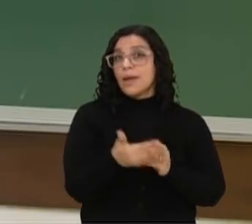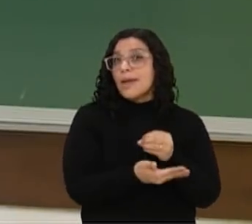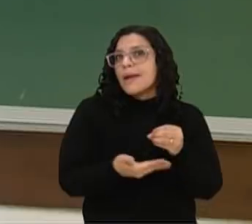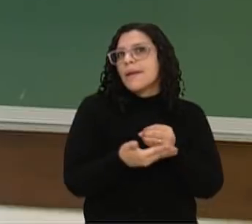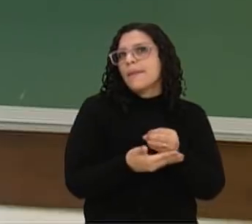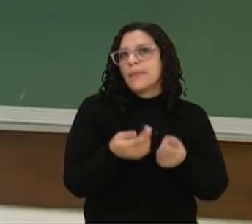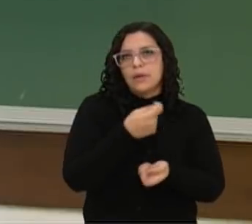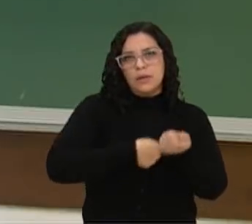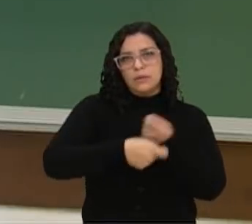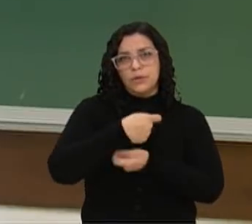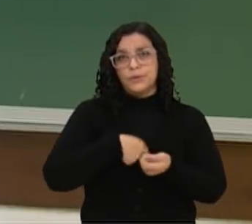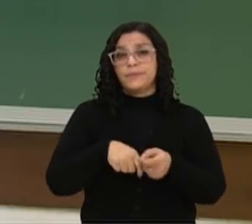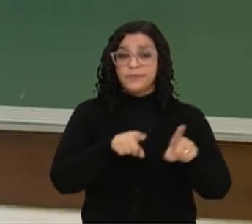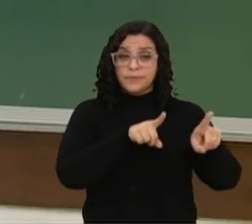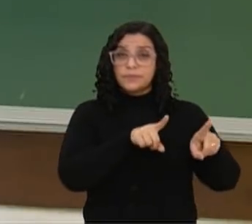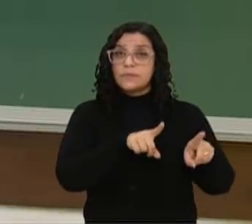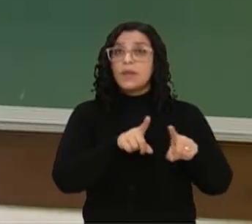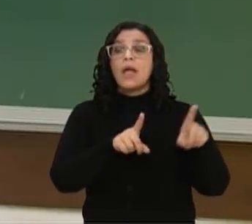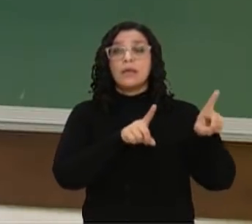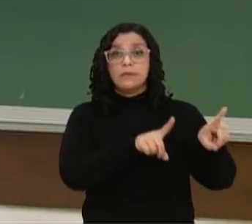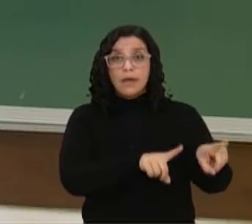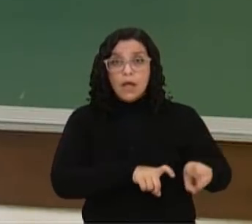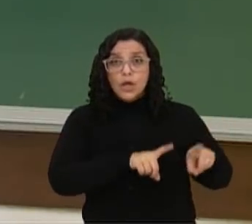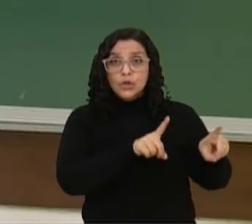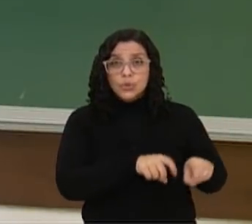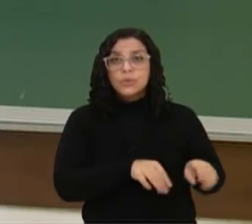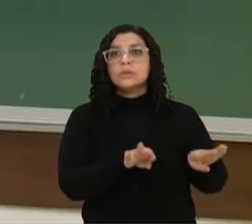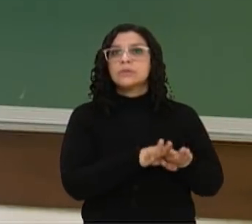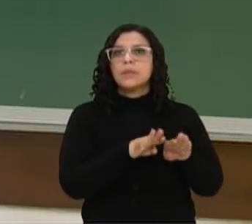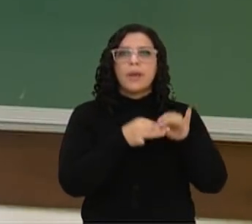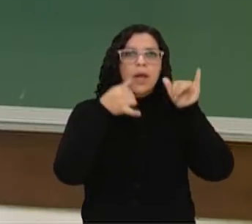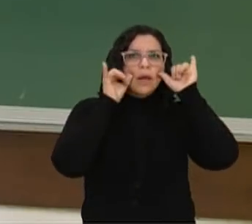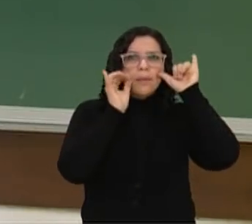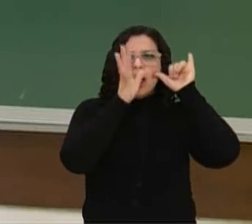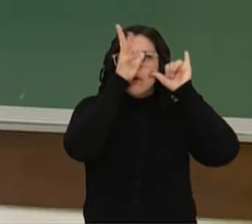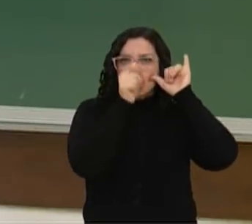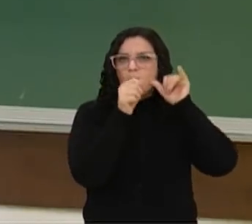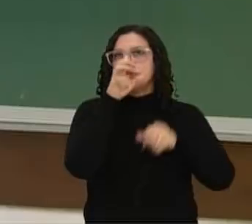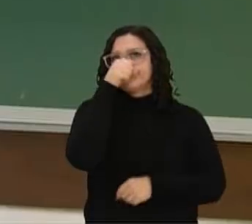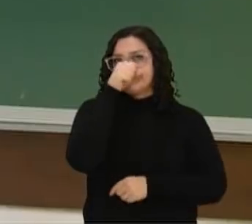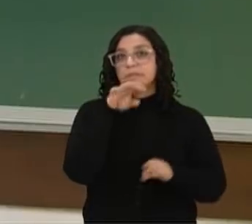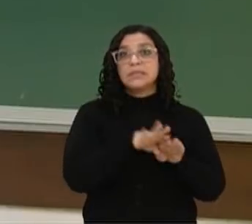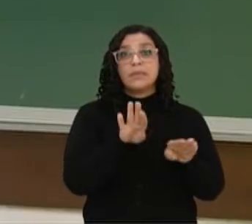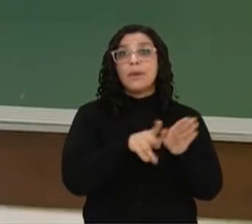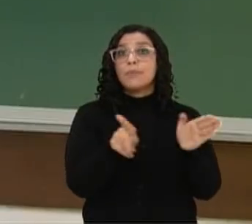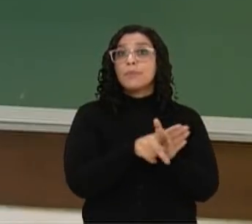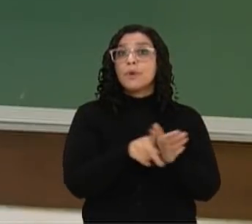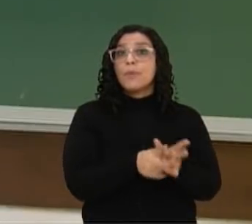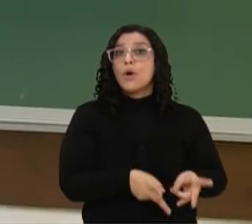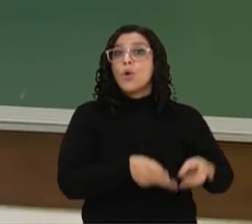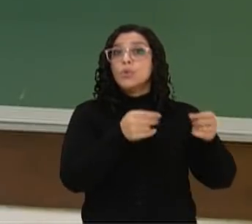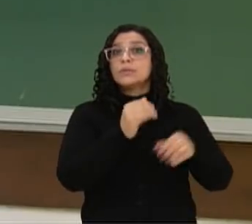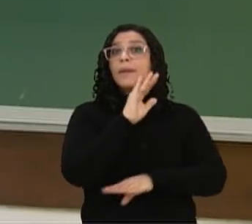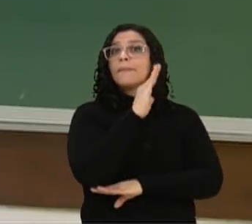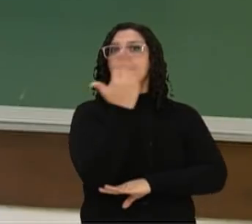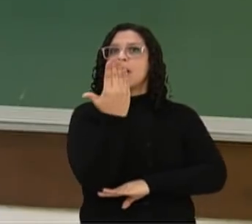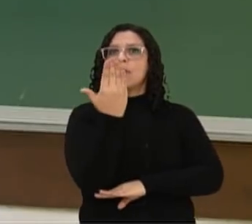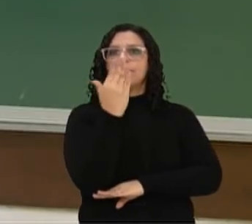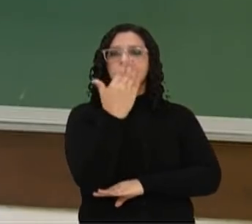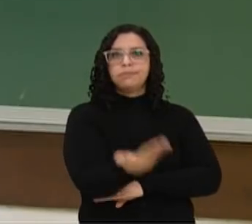estado. A agroindústria com a produção agrícola e pecuária, mas também a indústria de extração de